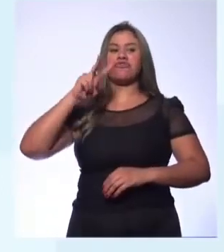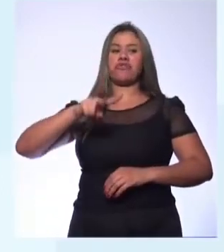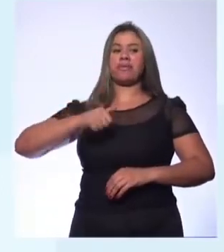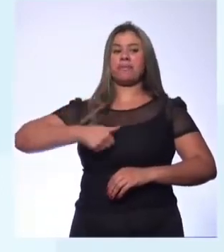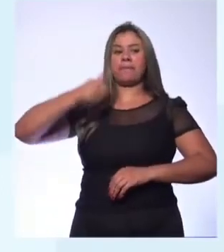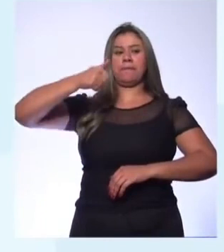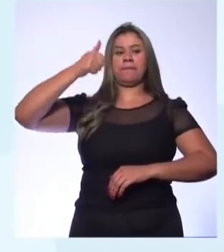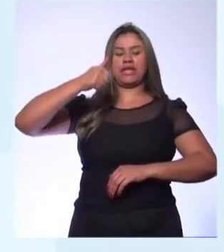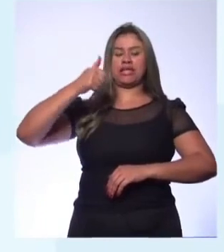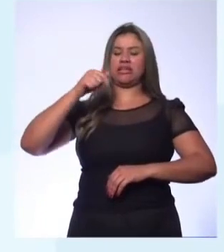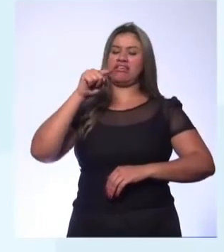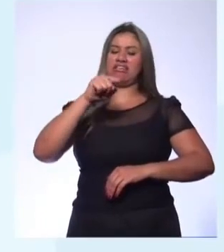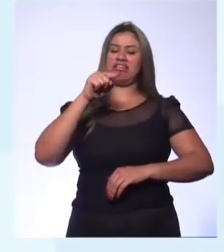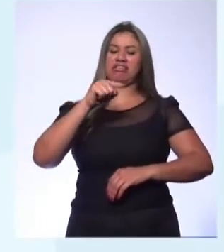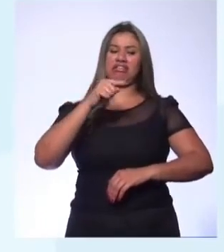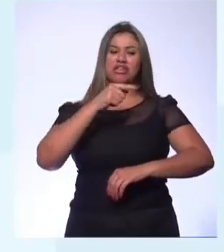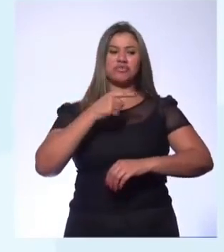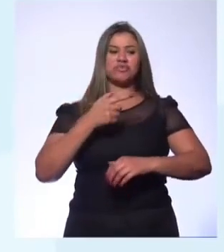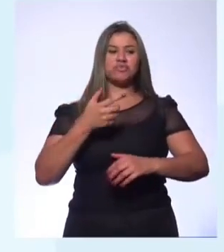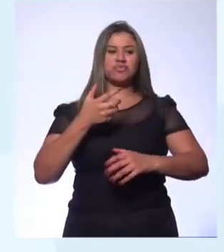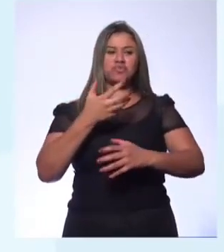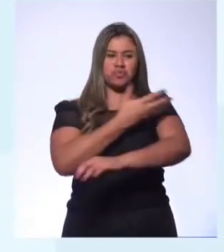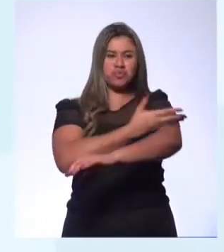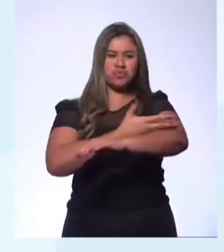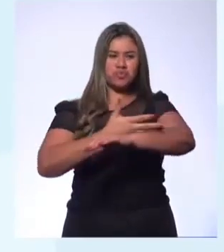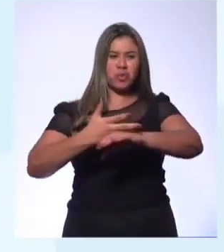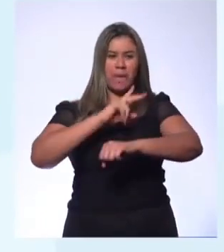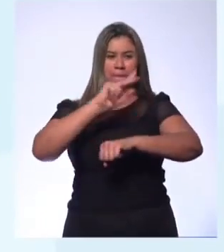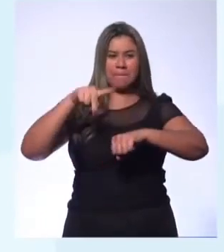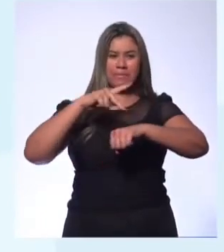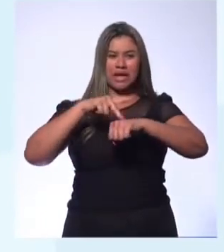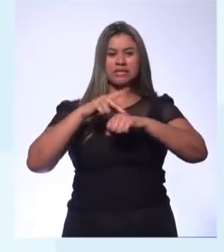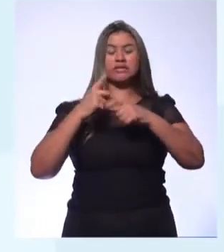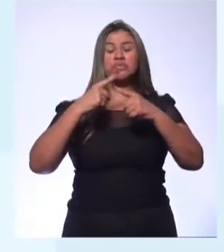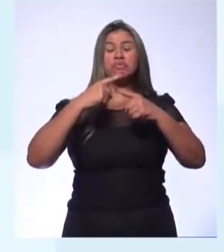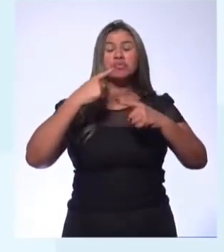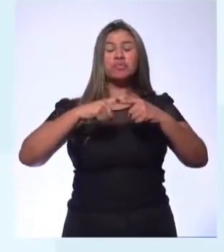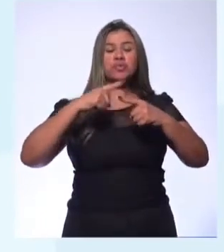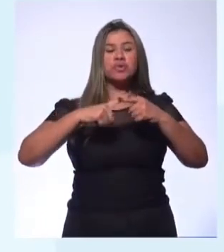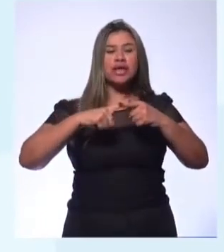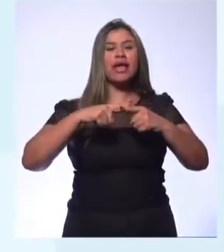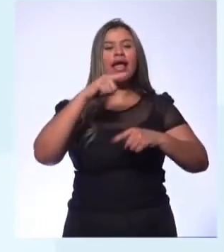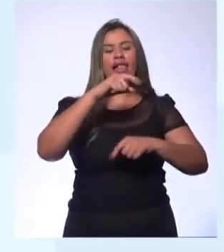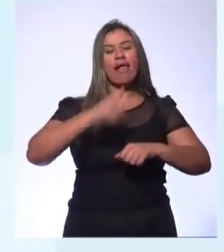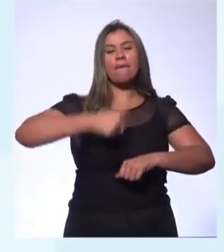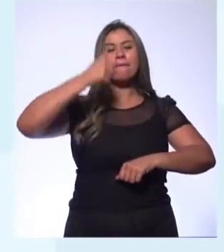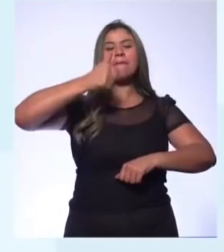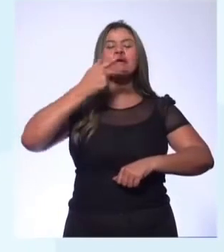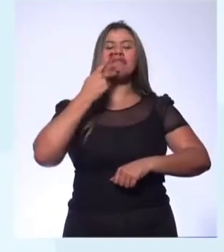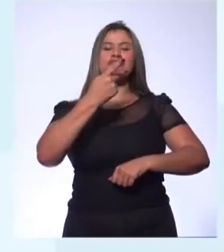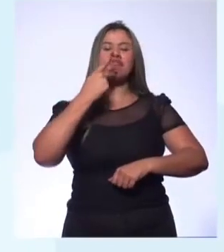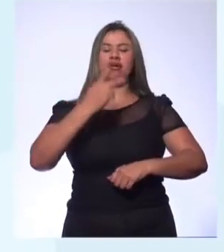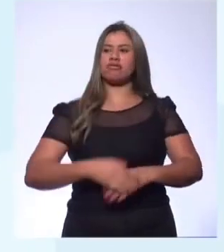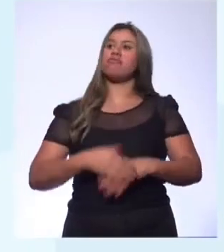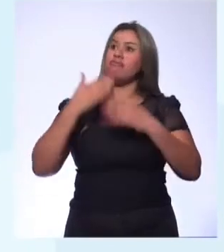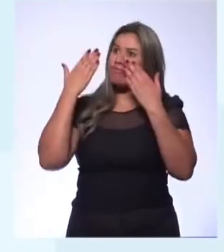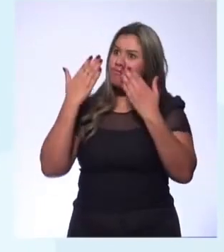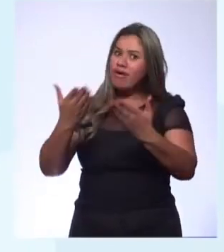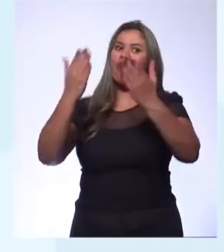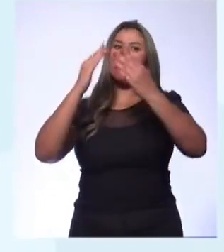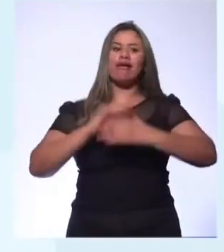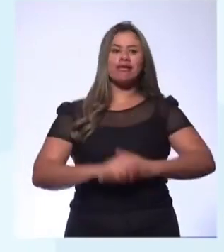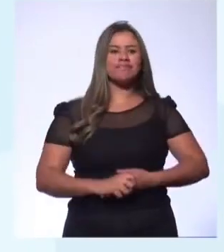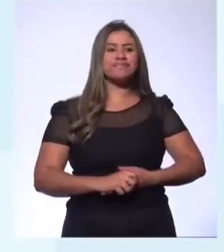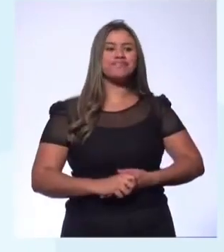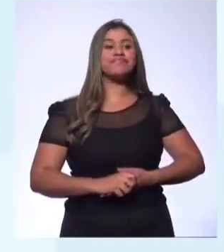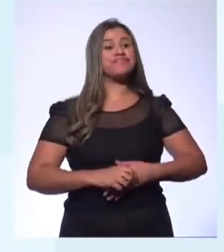falar. Esta senhora tem raízes no país, por isso lhe concede a primazia. Fale, cara amiga. Para